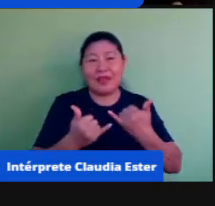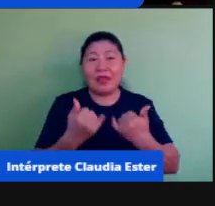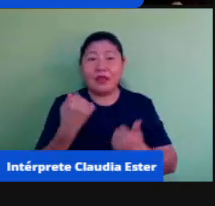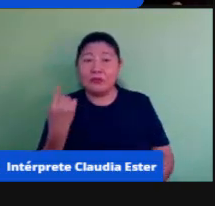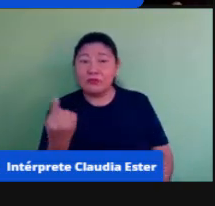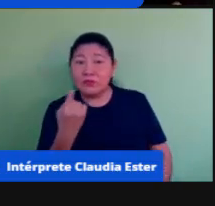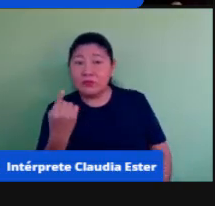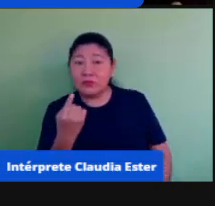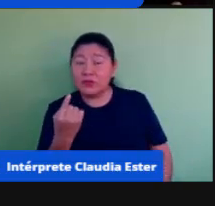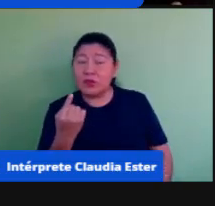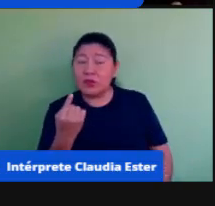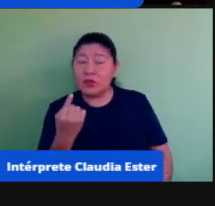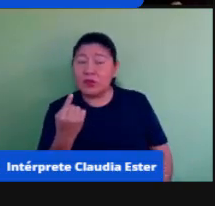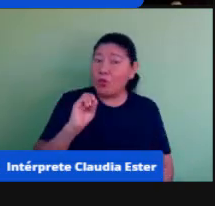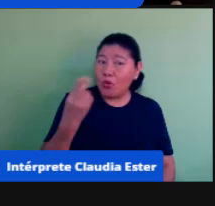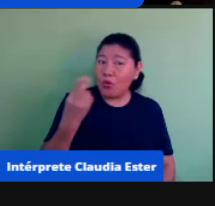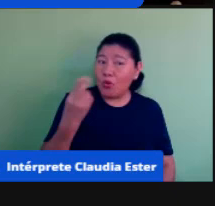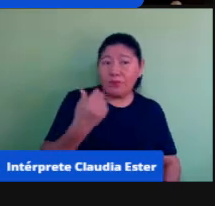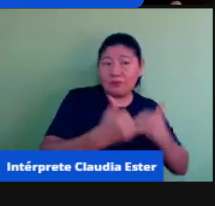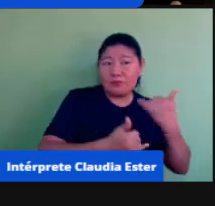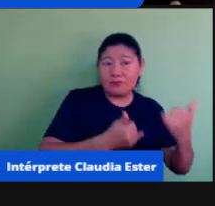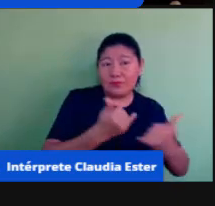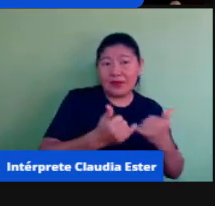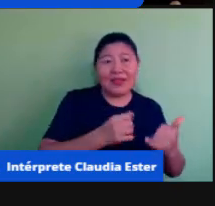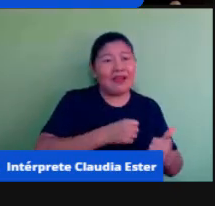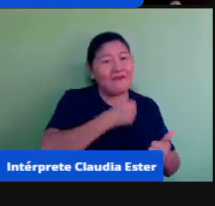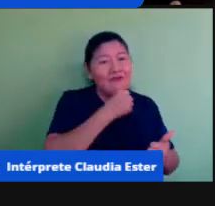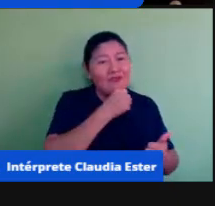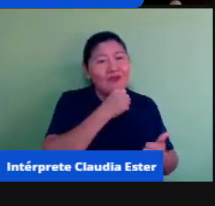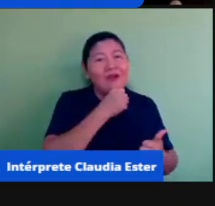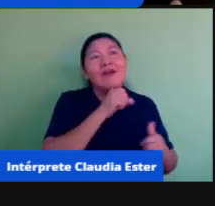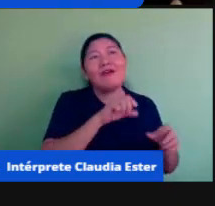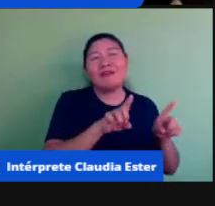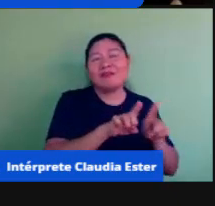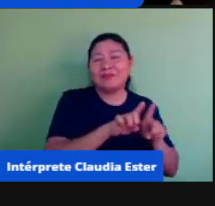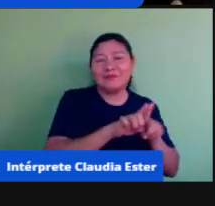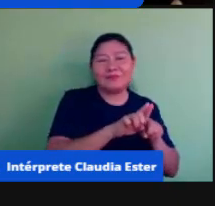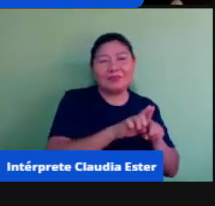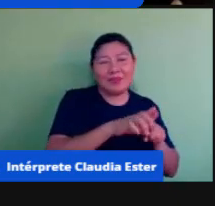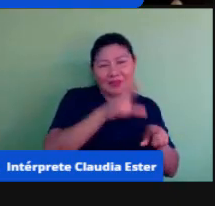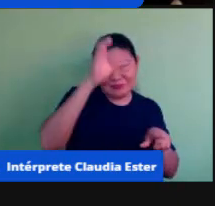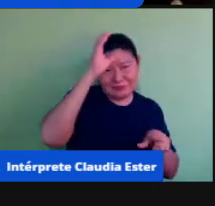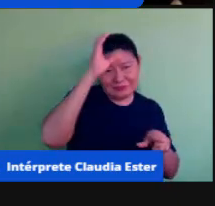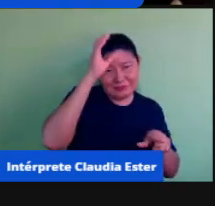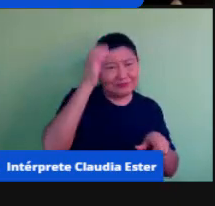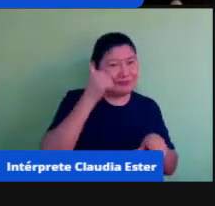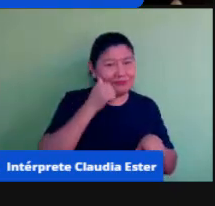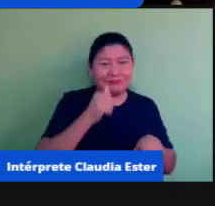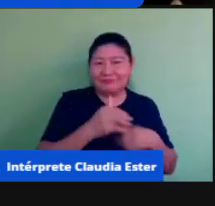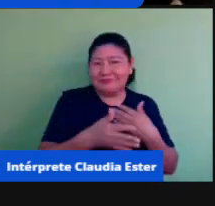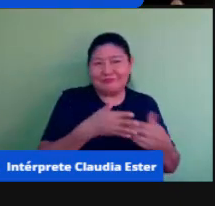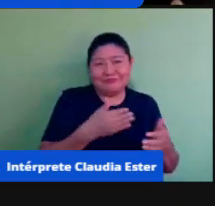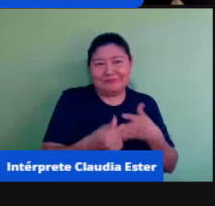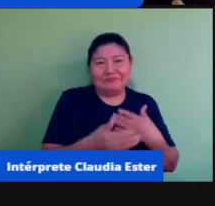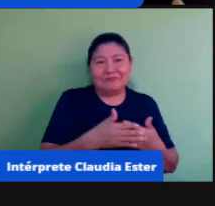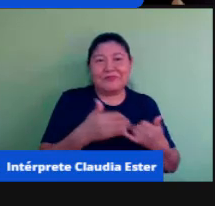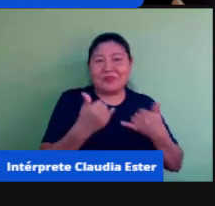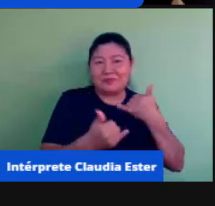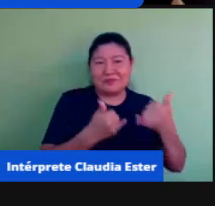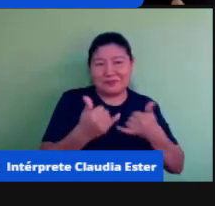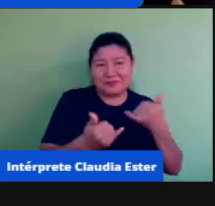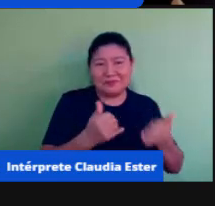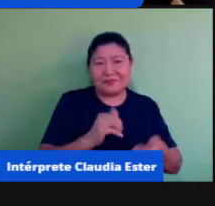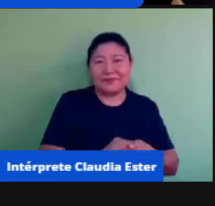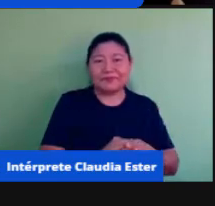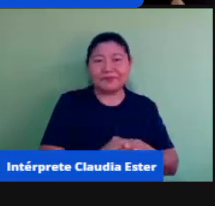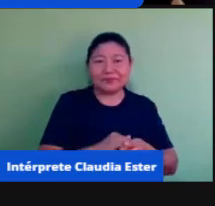pode brincar com a avó, com a tia, com o primo, com o irmão, com quem estiver ajudando ele. Foi para a próxima, rodou